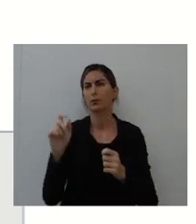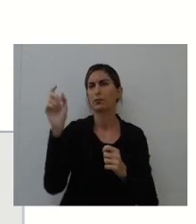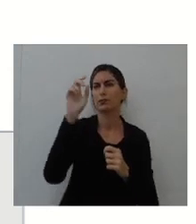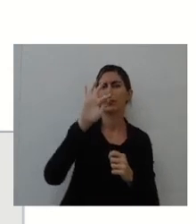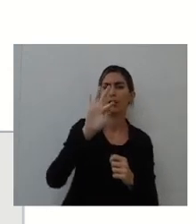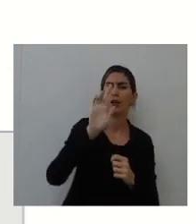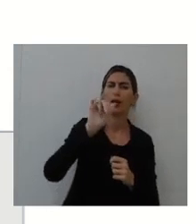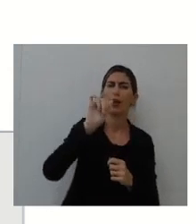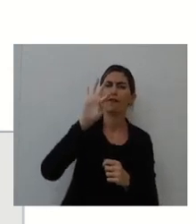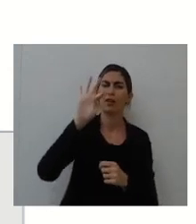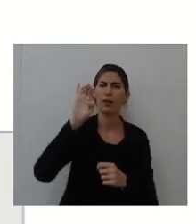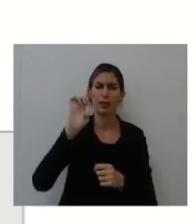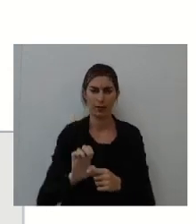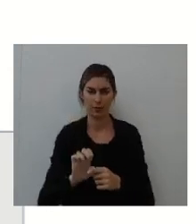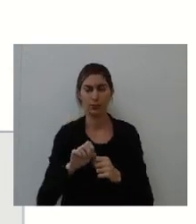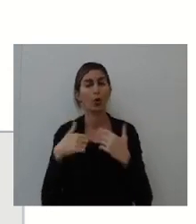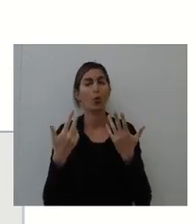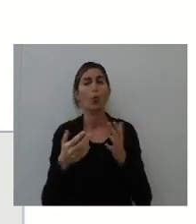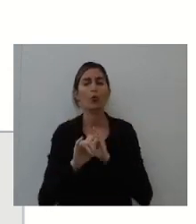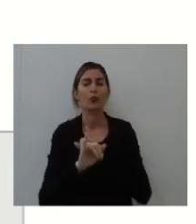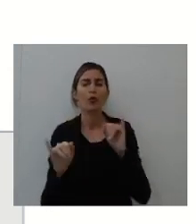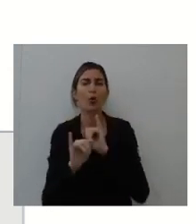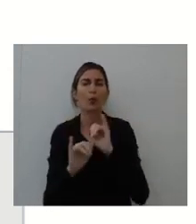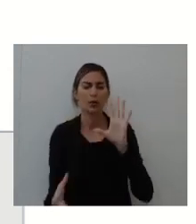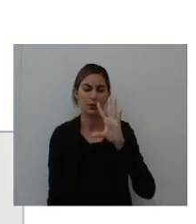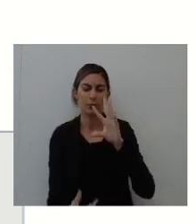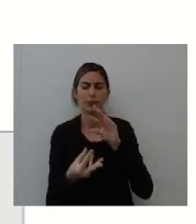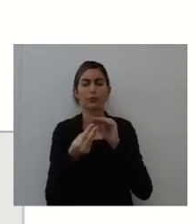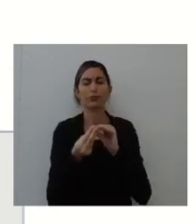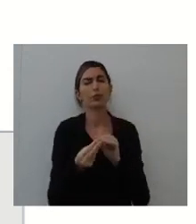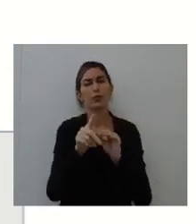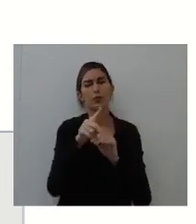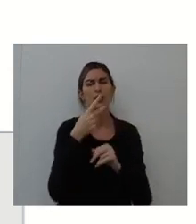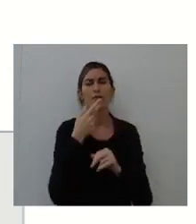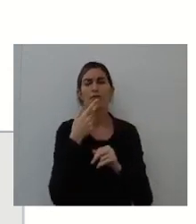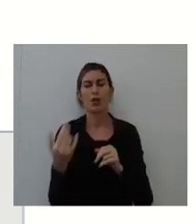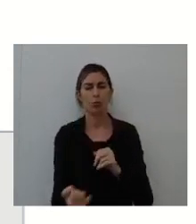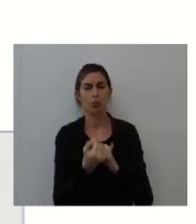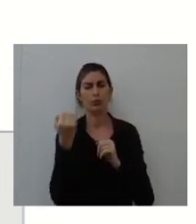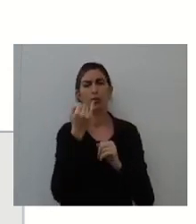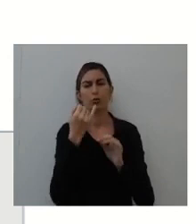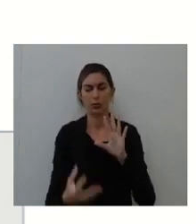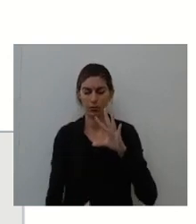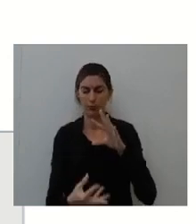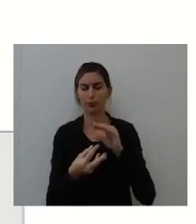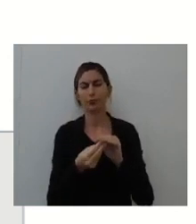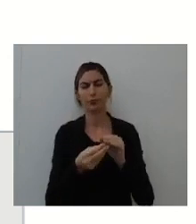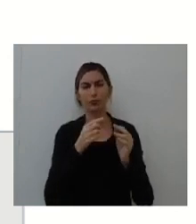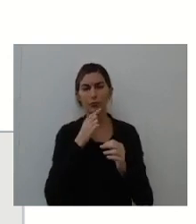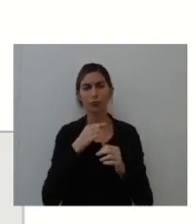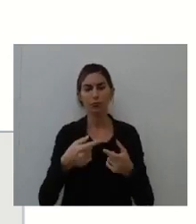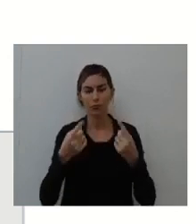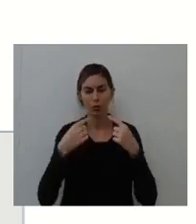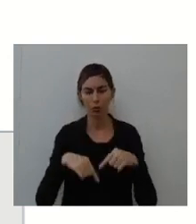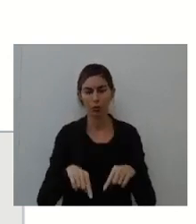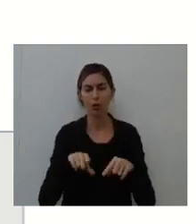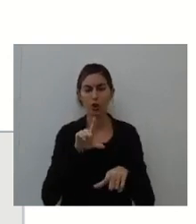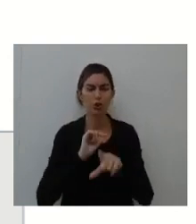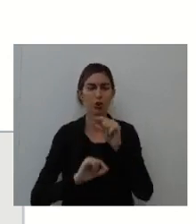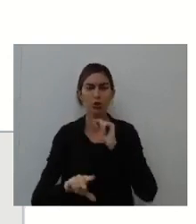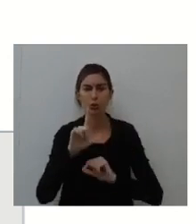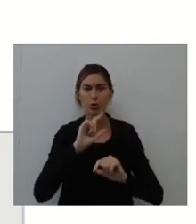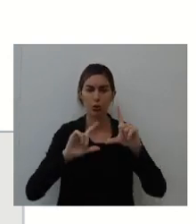me perguntar, onde ficam aquelas informações complementares que você disse que são importantes? Fica por conta da escolha